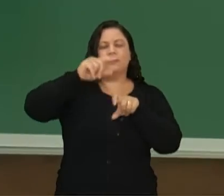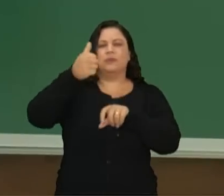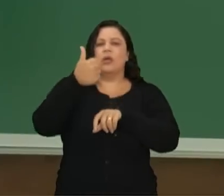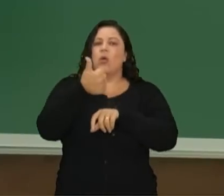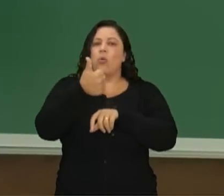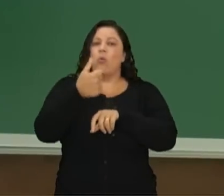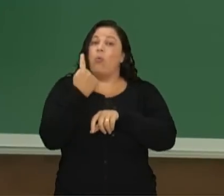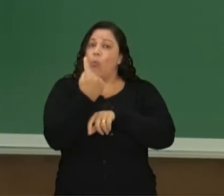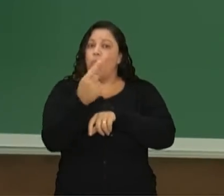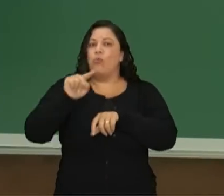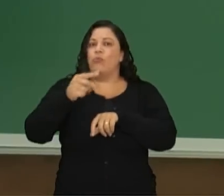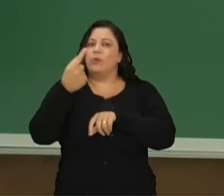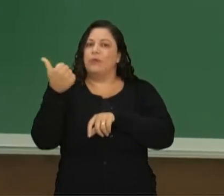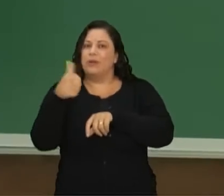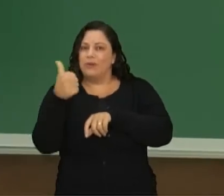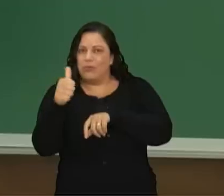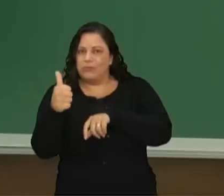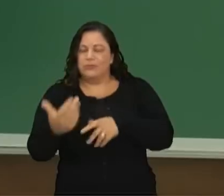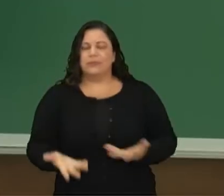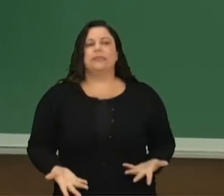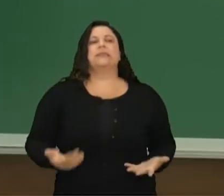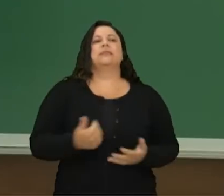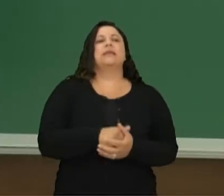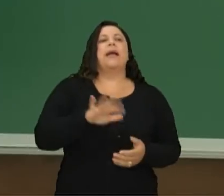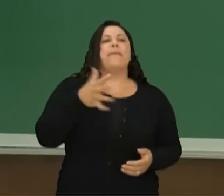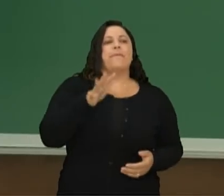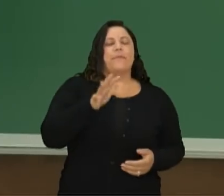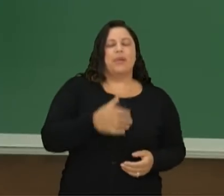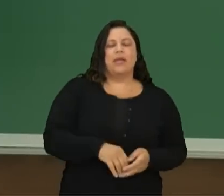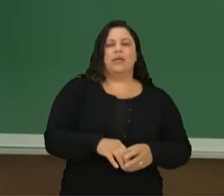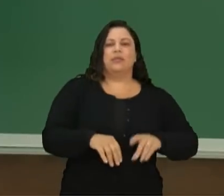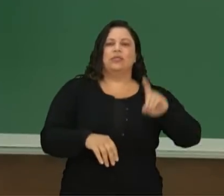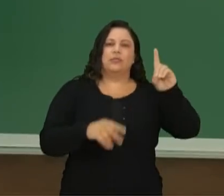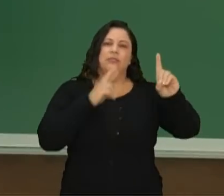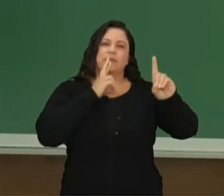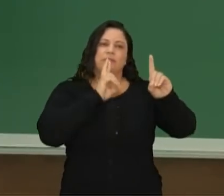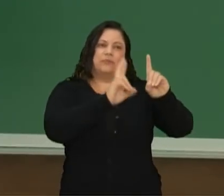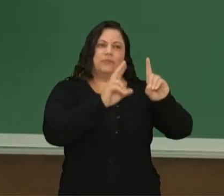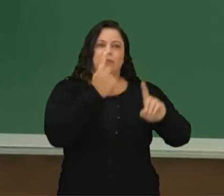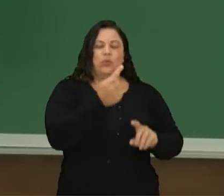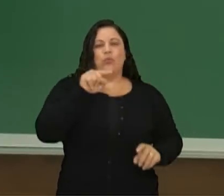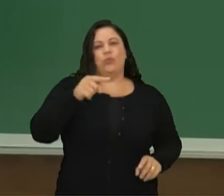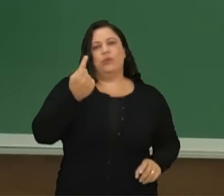1,11. Então, a média aqui é 1,11 e a resposta